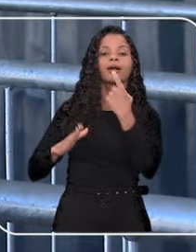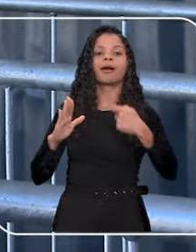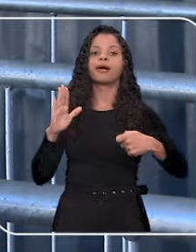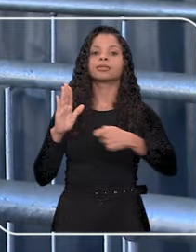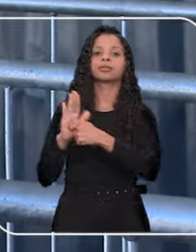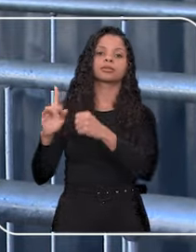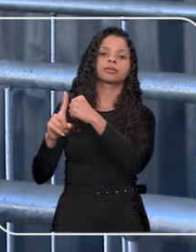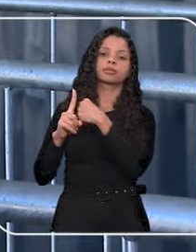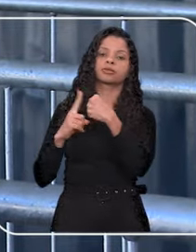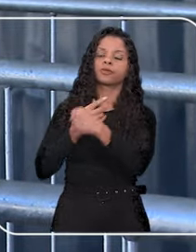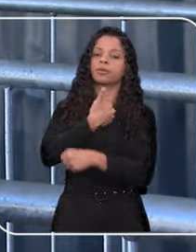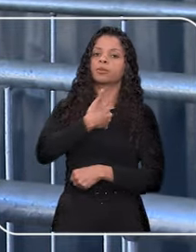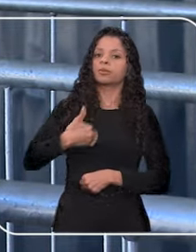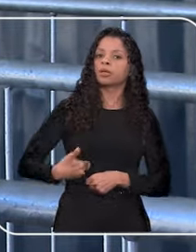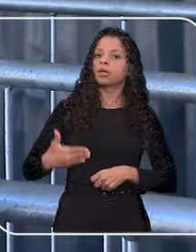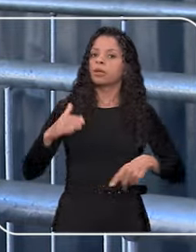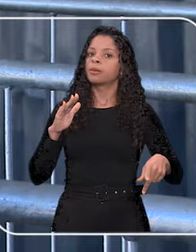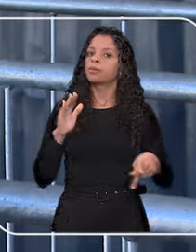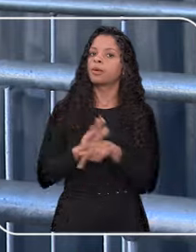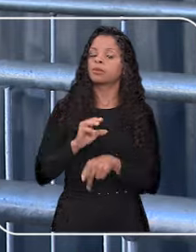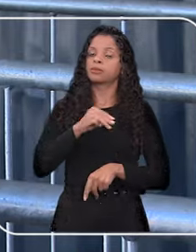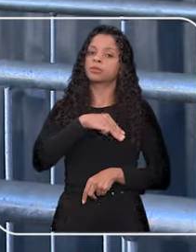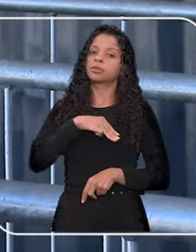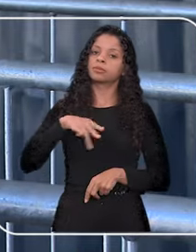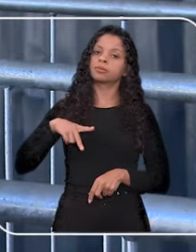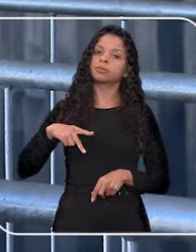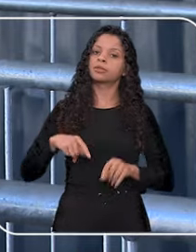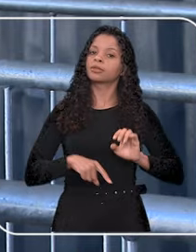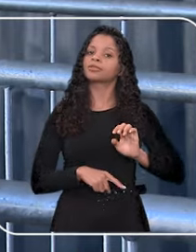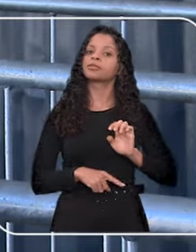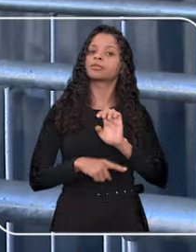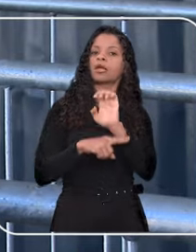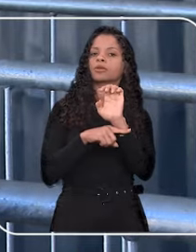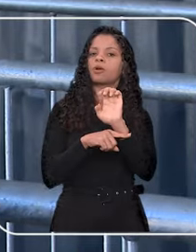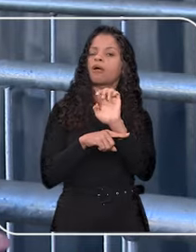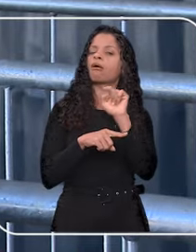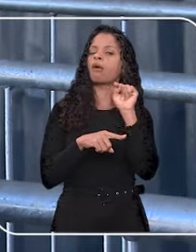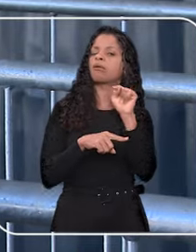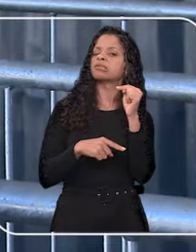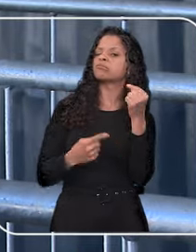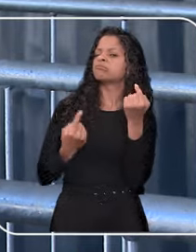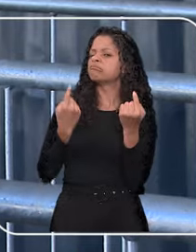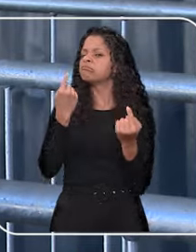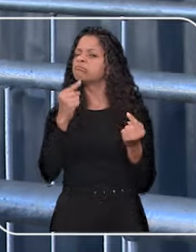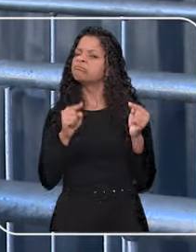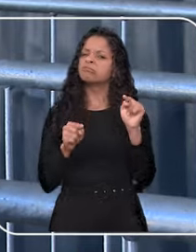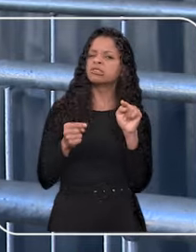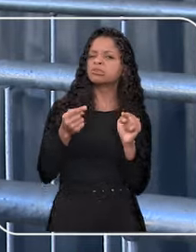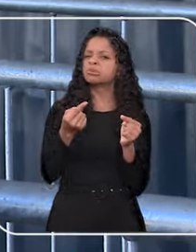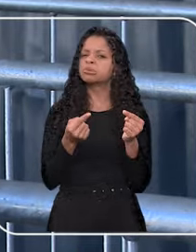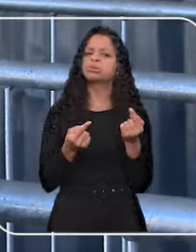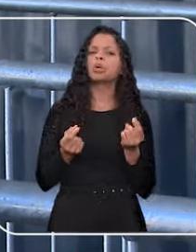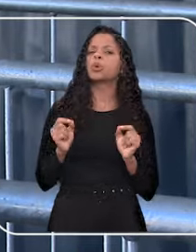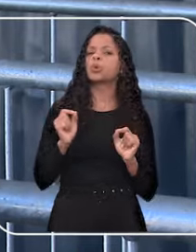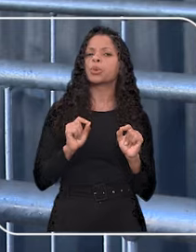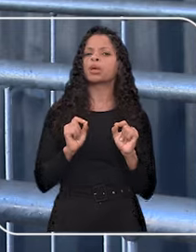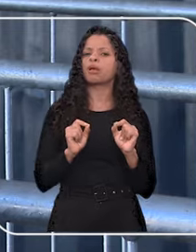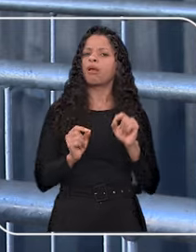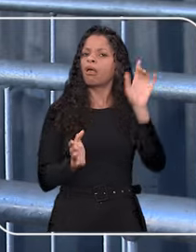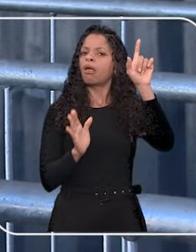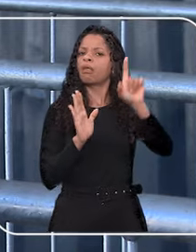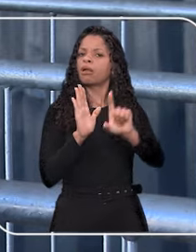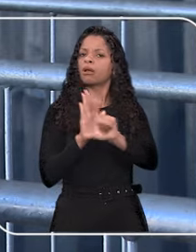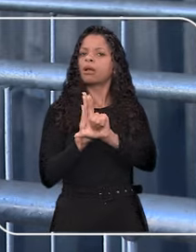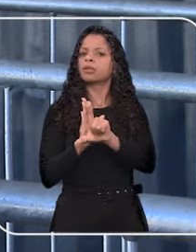civil pública ajuizada pelo Ministério Público Estadual que questionou a legalidade da taxa cobrada nos